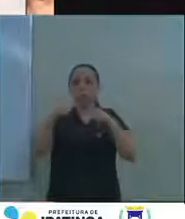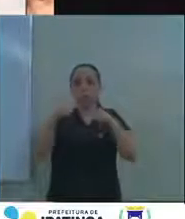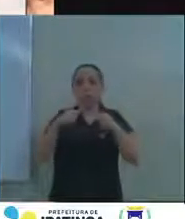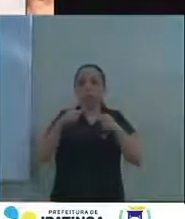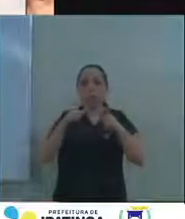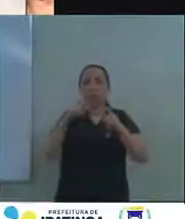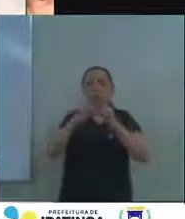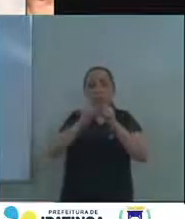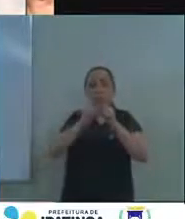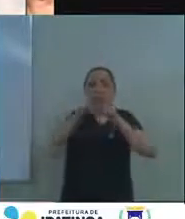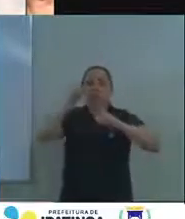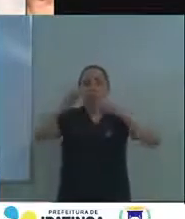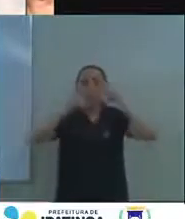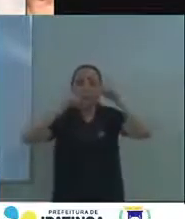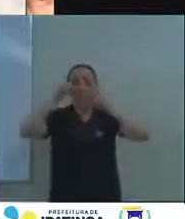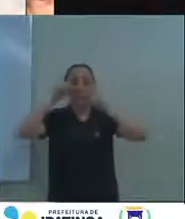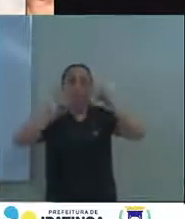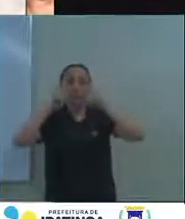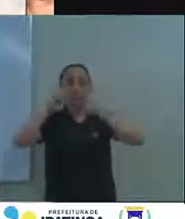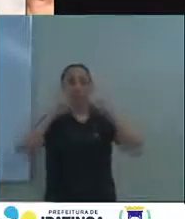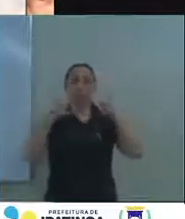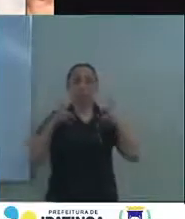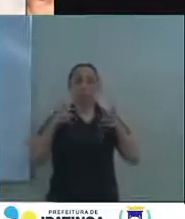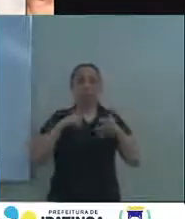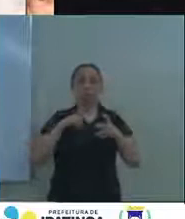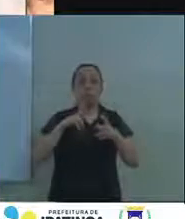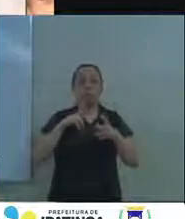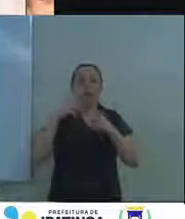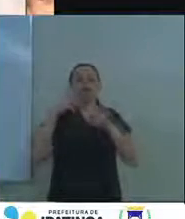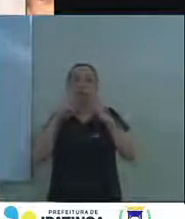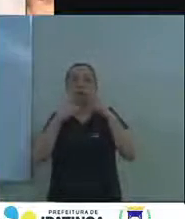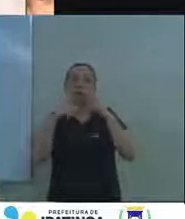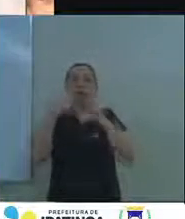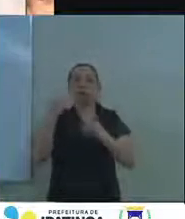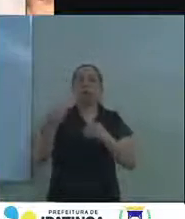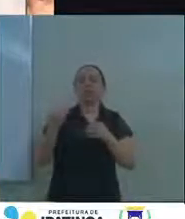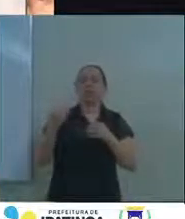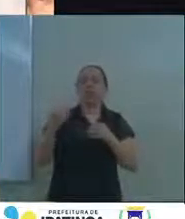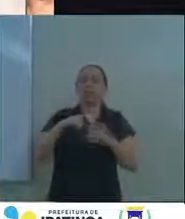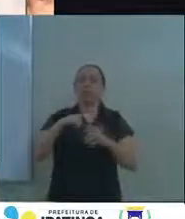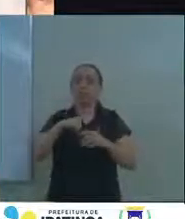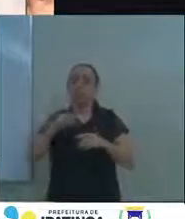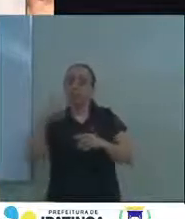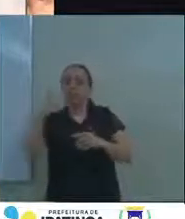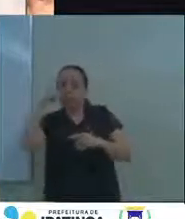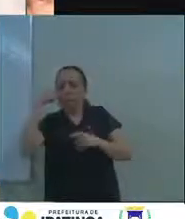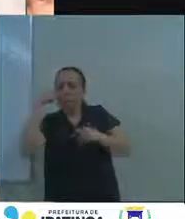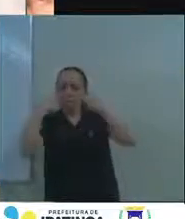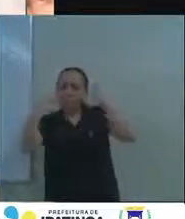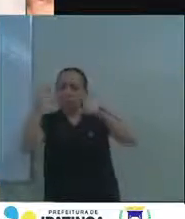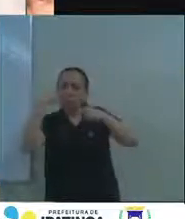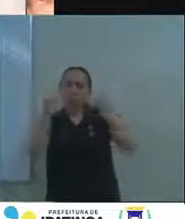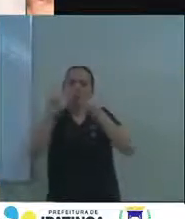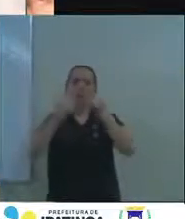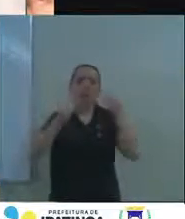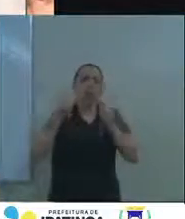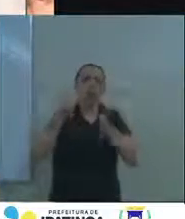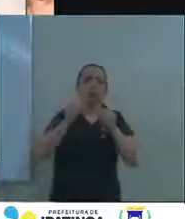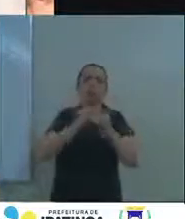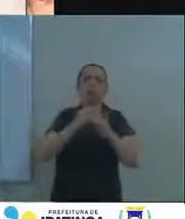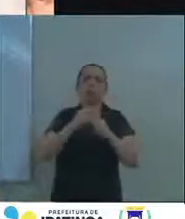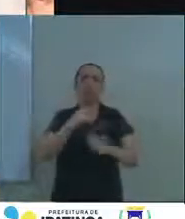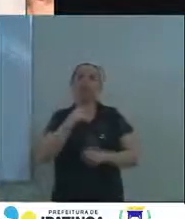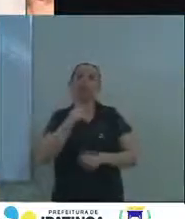fazer muito mais esforço, eu preciso colocar um esforço muito maior do que quando eu articulo meus sons. Quando